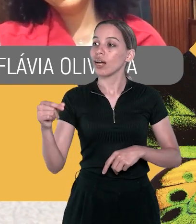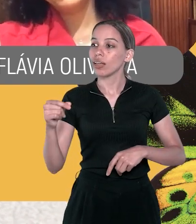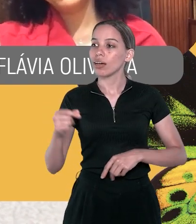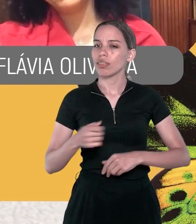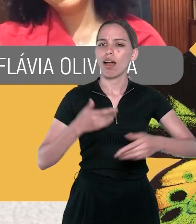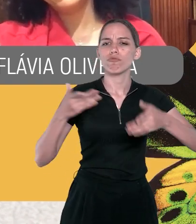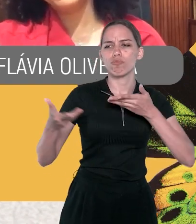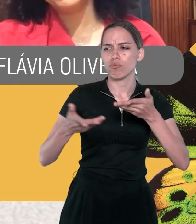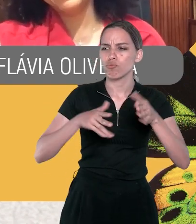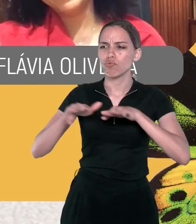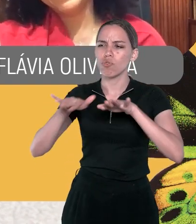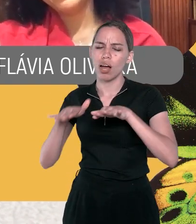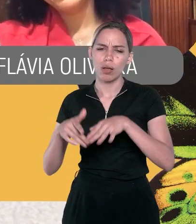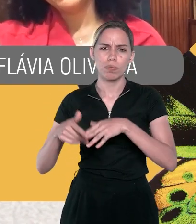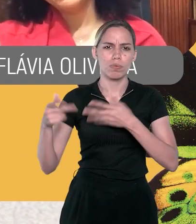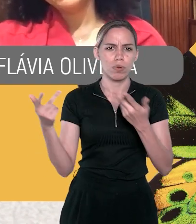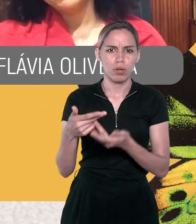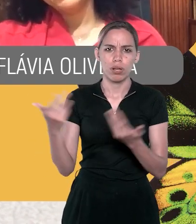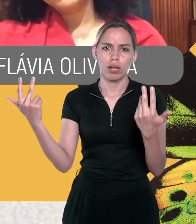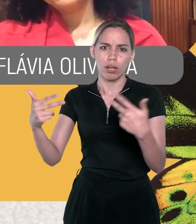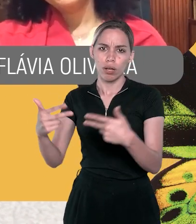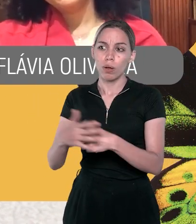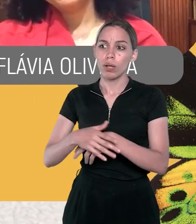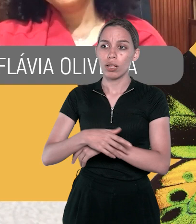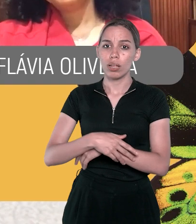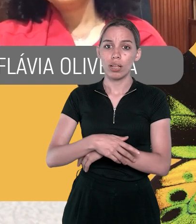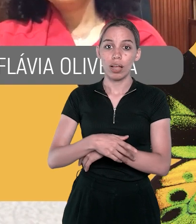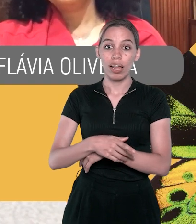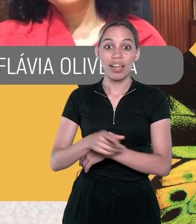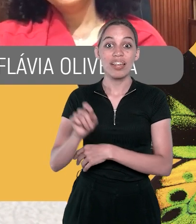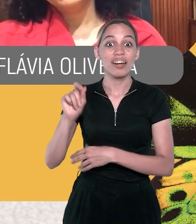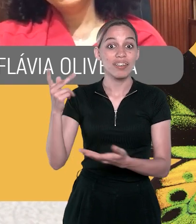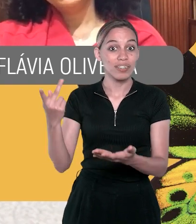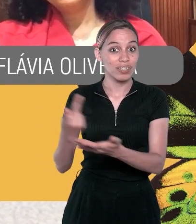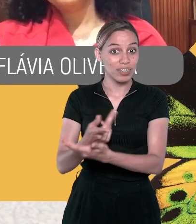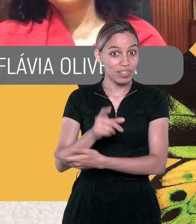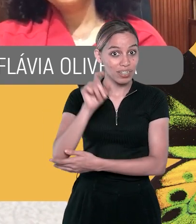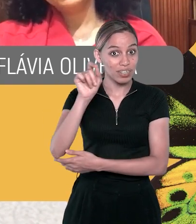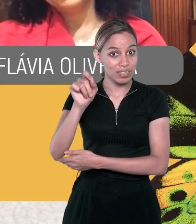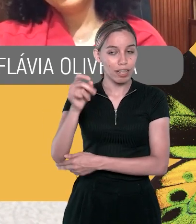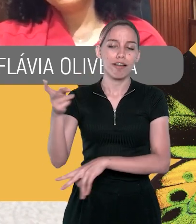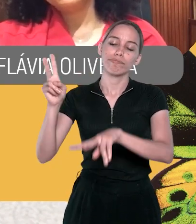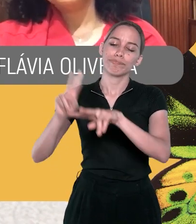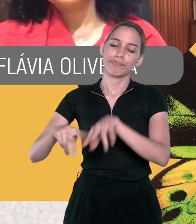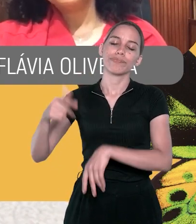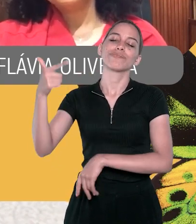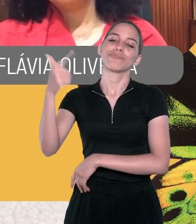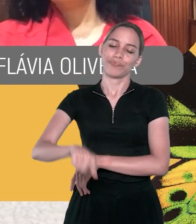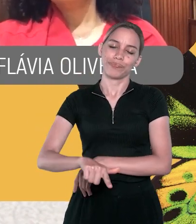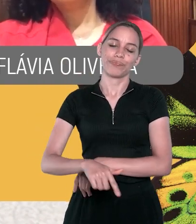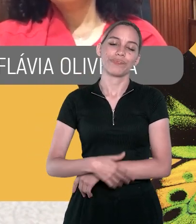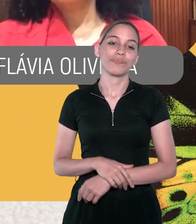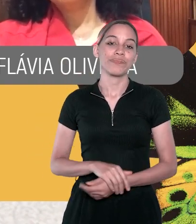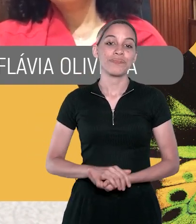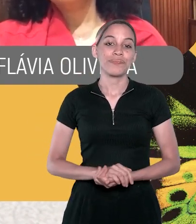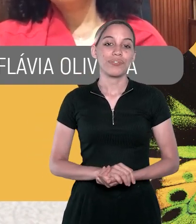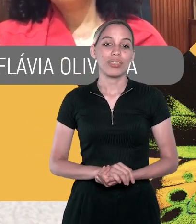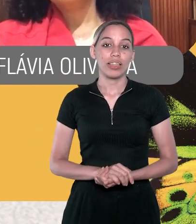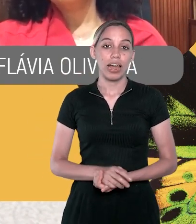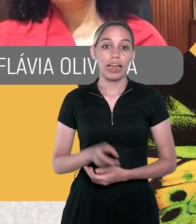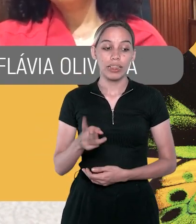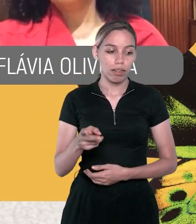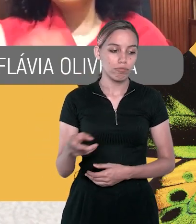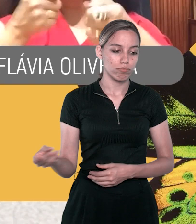faz um show de rap e faz o vídeo e espalha de novo, ele vai preso de novo. Ele passa o tempo